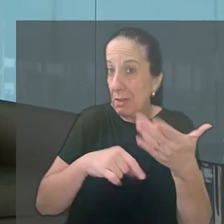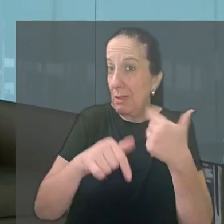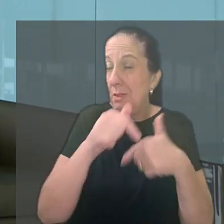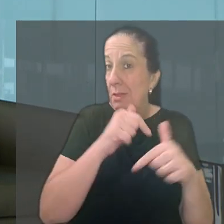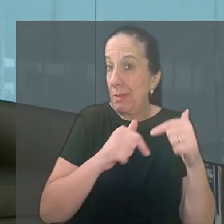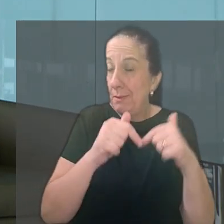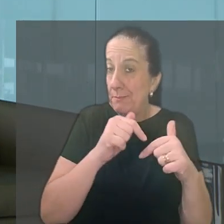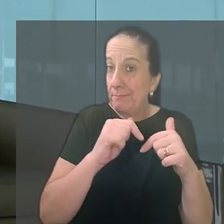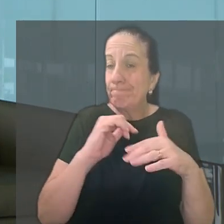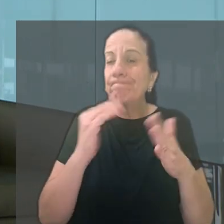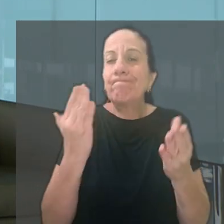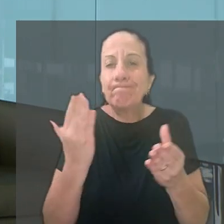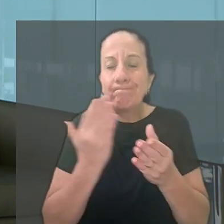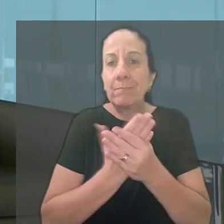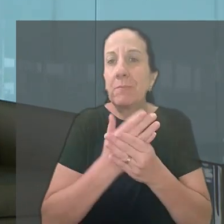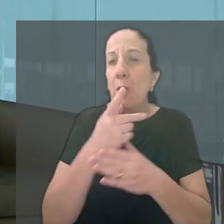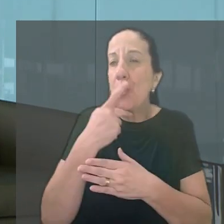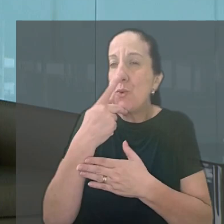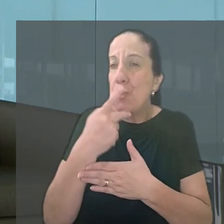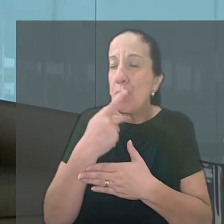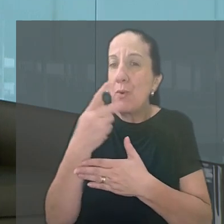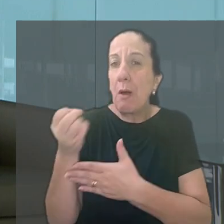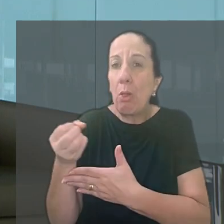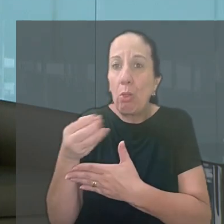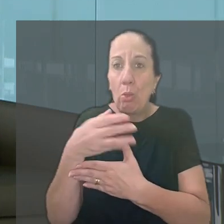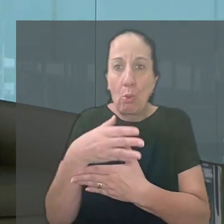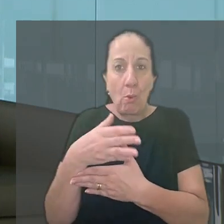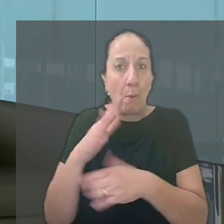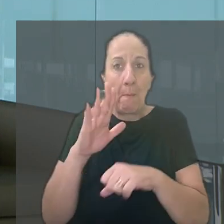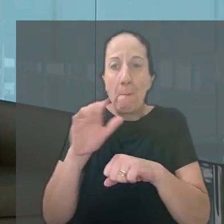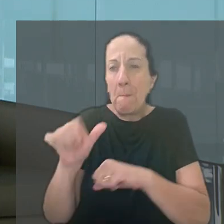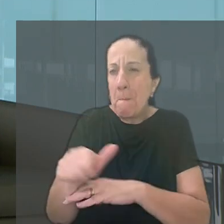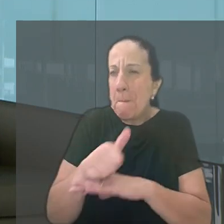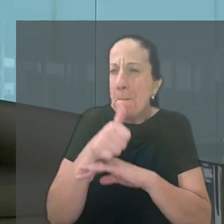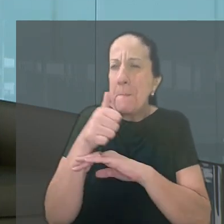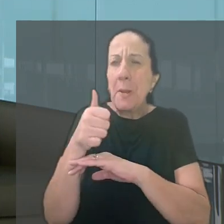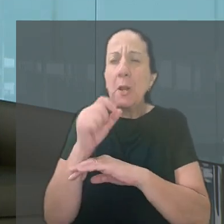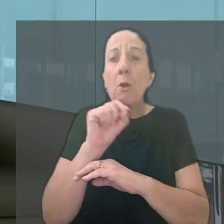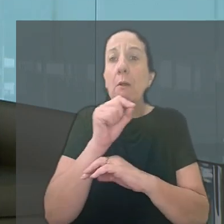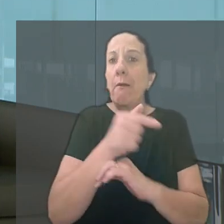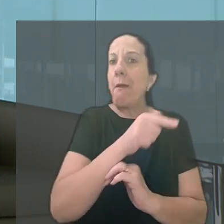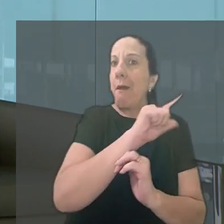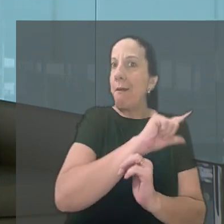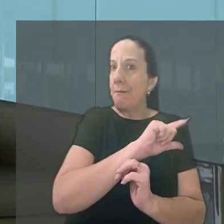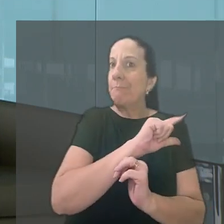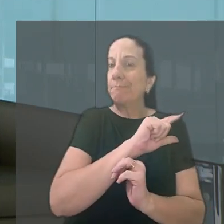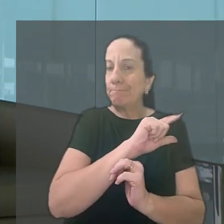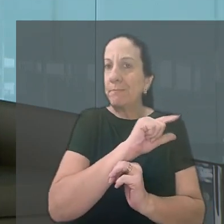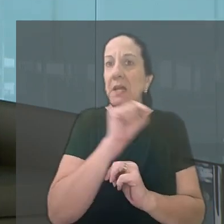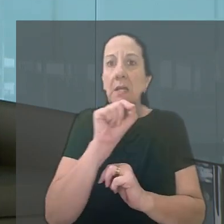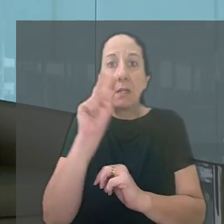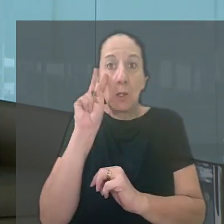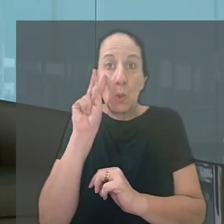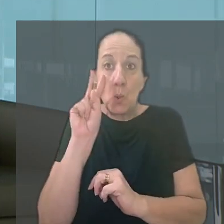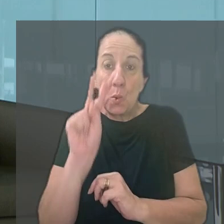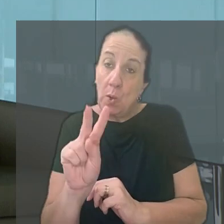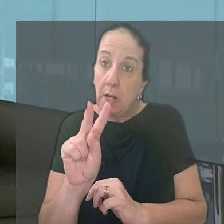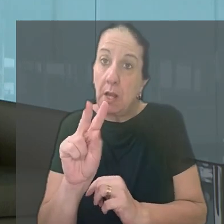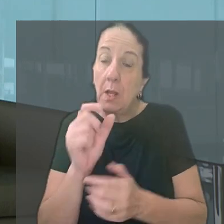função. Conforme o processo, ele disse que a novata era muito melhor que a anterior, além de ter